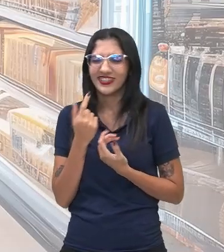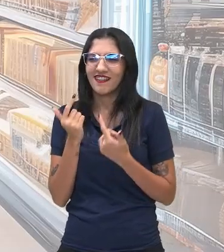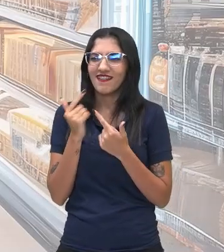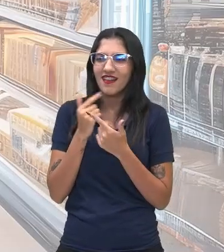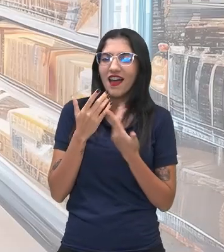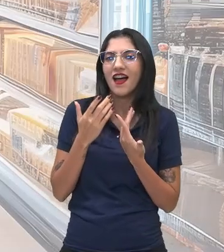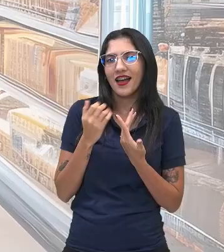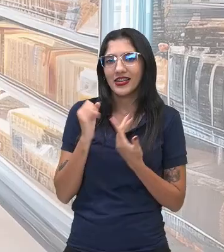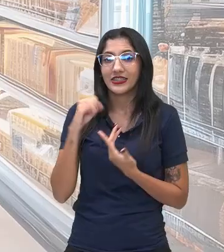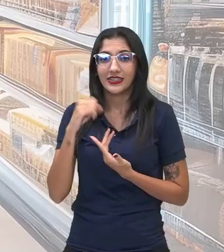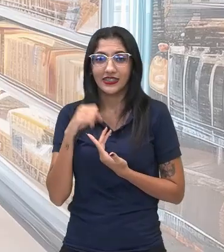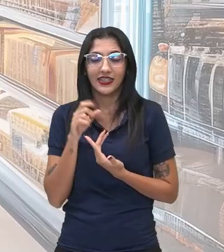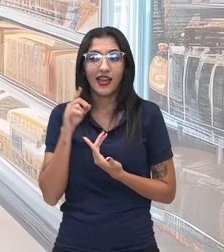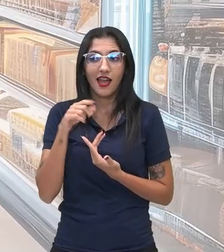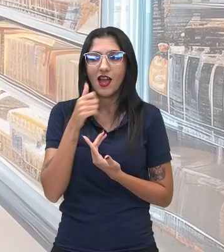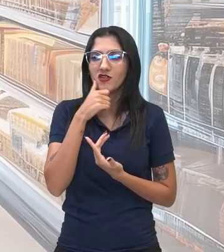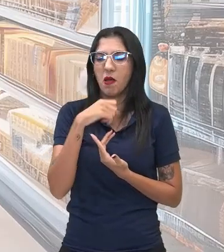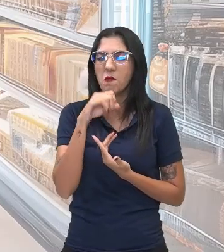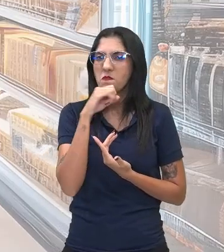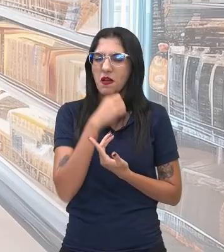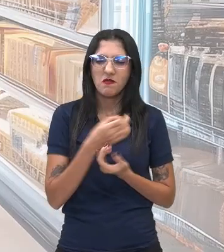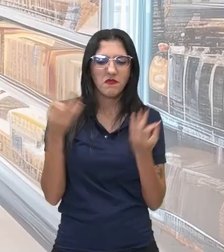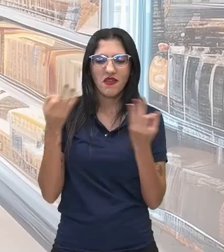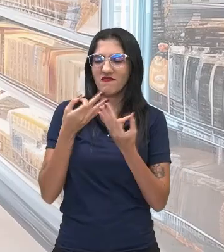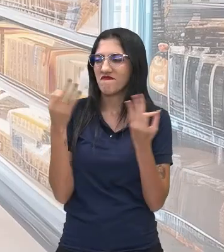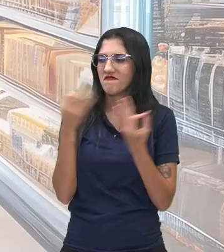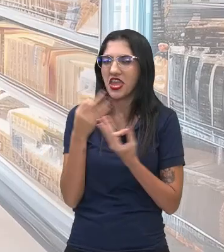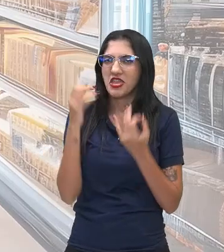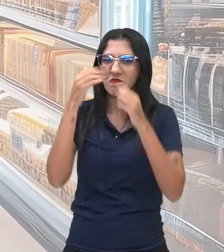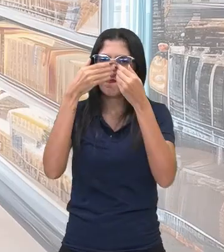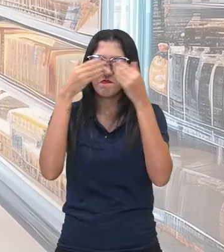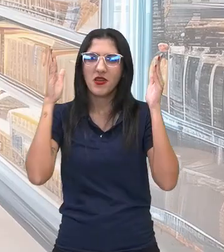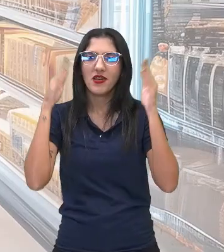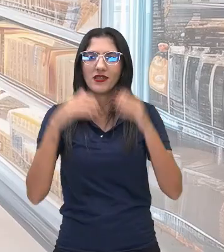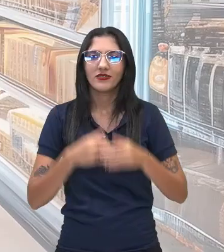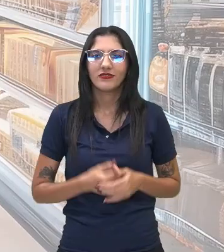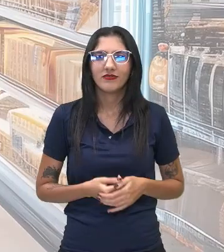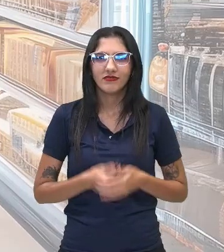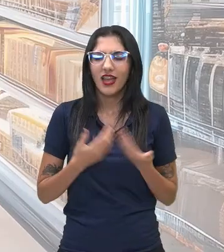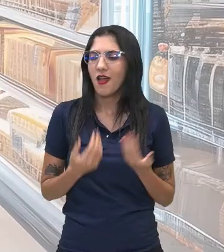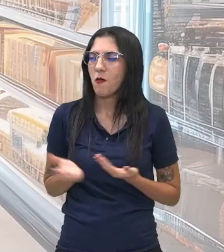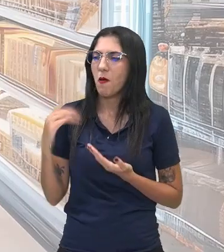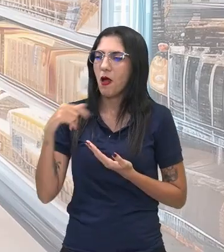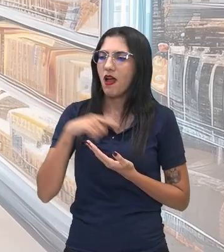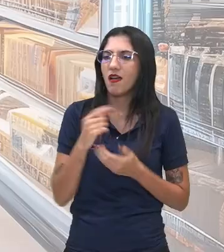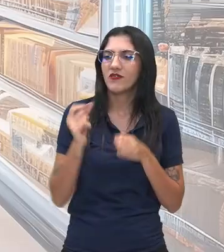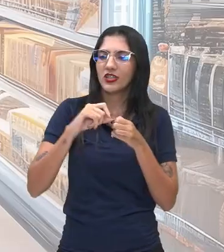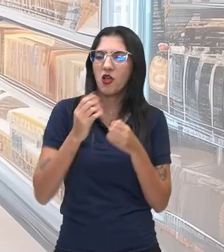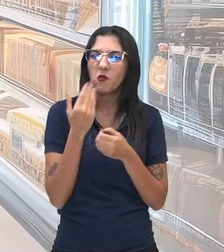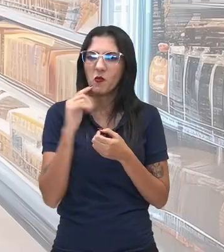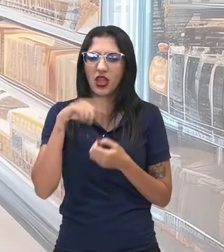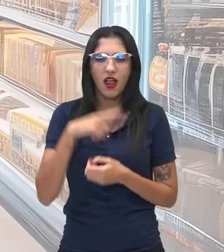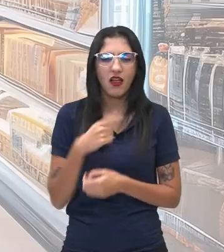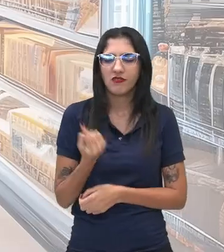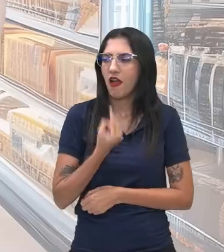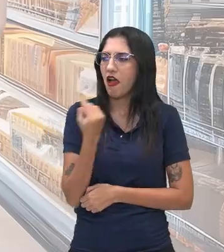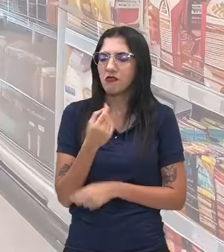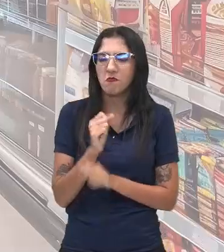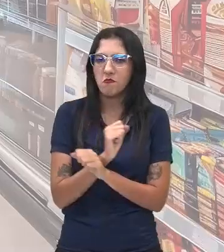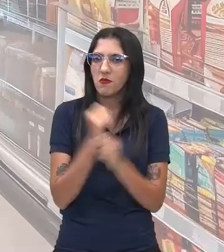Clara, sua mãe, ó, tinha mó visão, hein? Bora lá, bora preparar esse rango, porque ele não vai se preparar sozinho, né? É